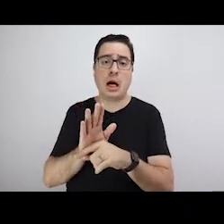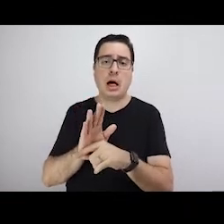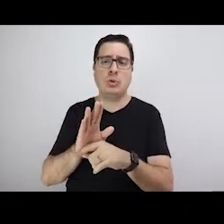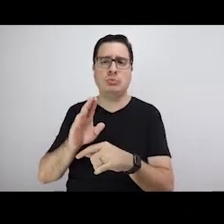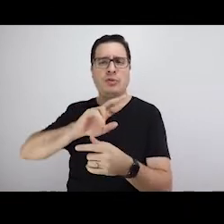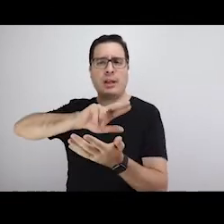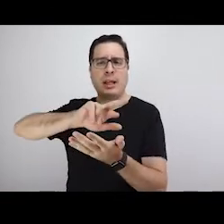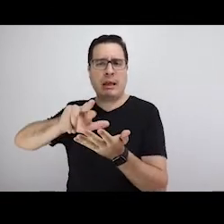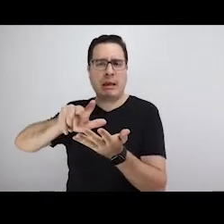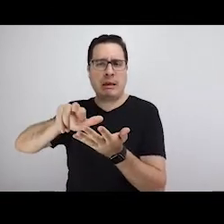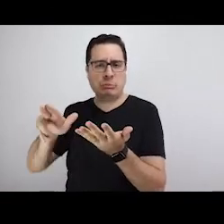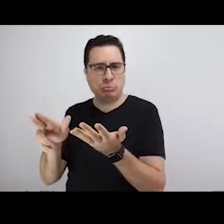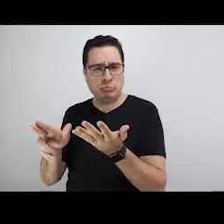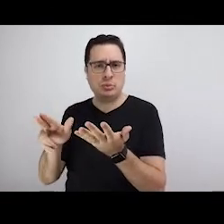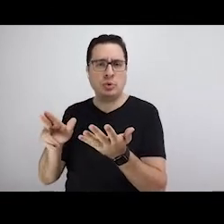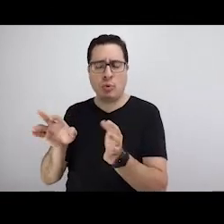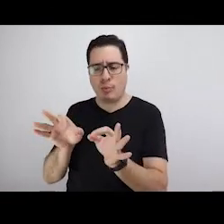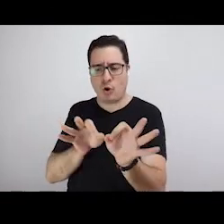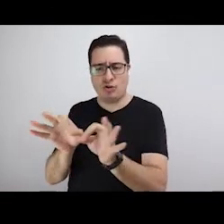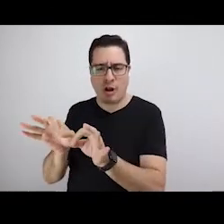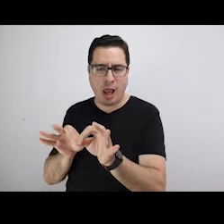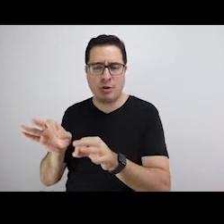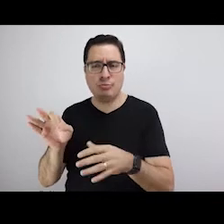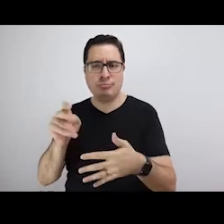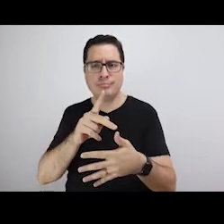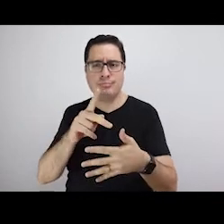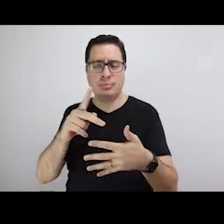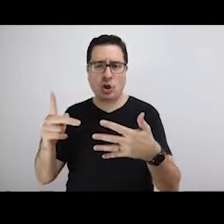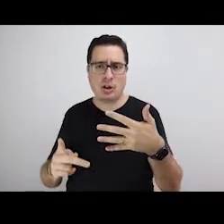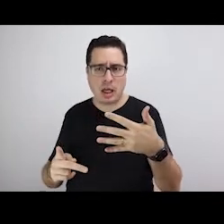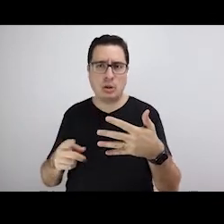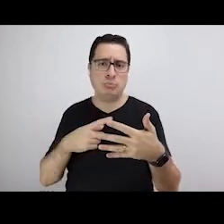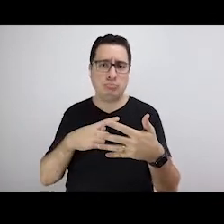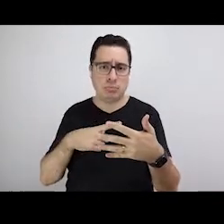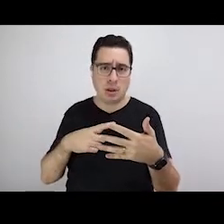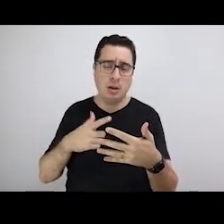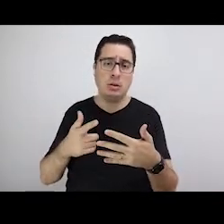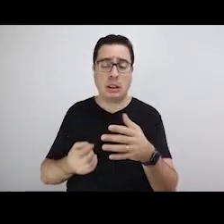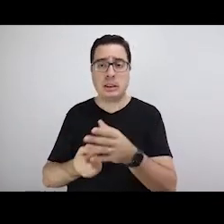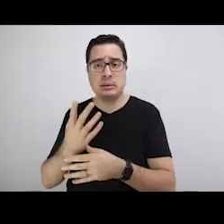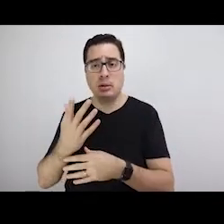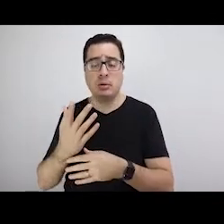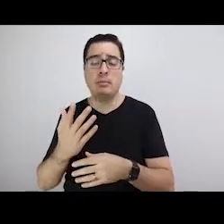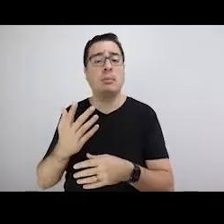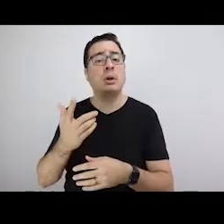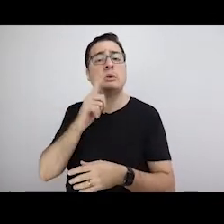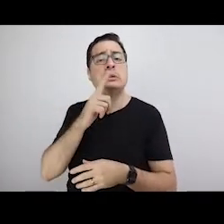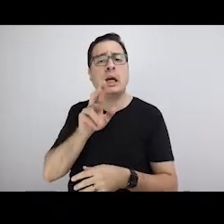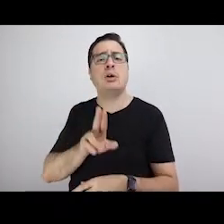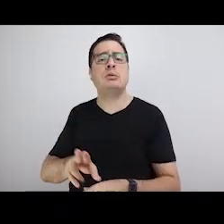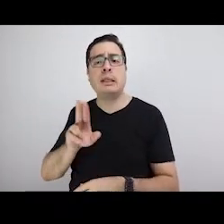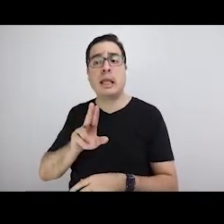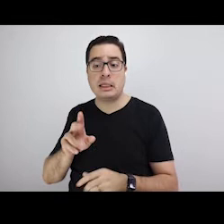aspectos de um projeto, durante uma criação de um projeto, a fim de validar a